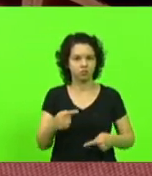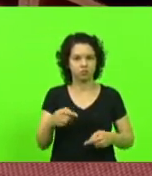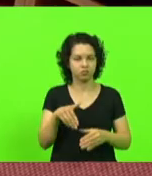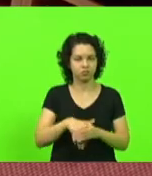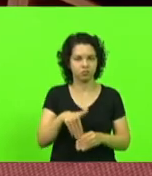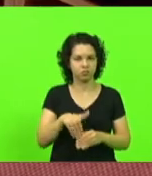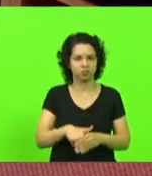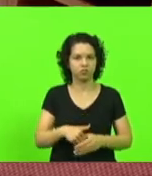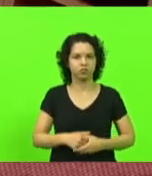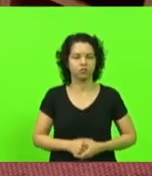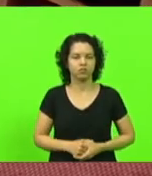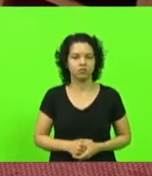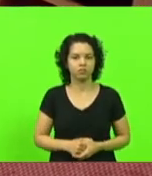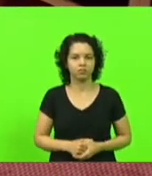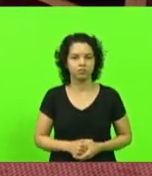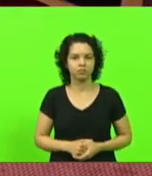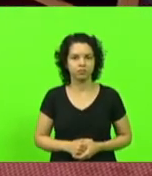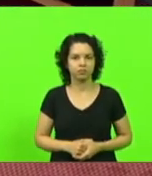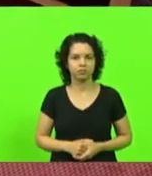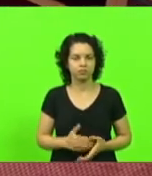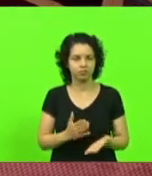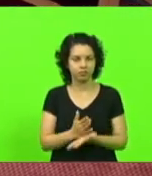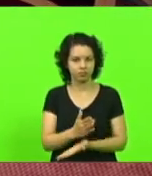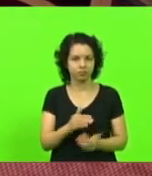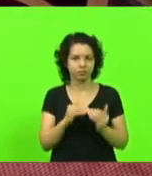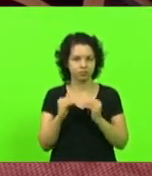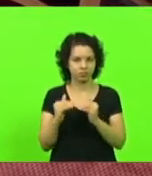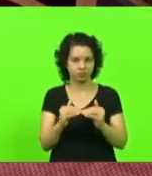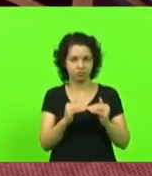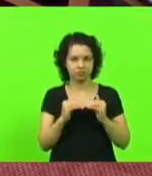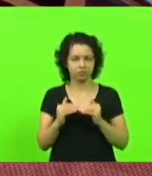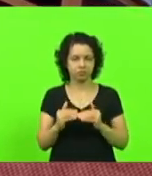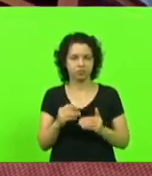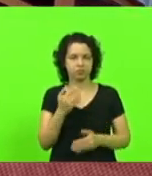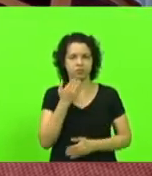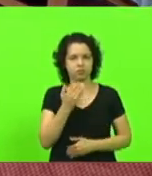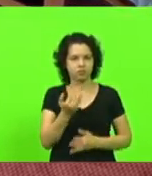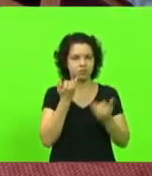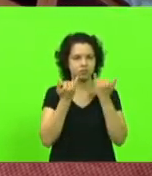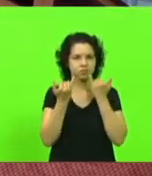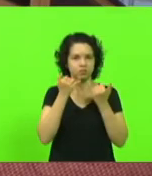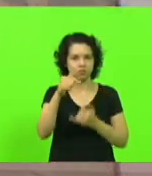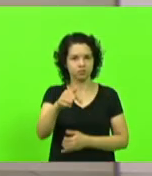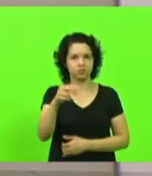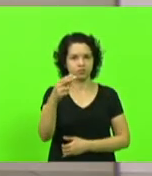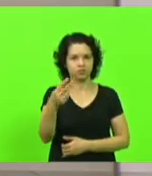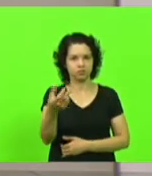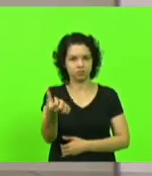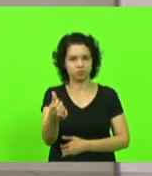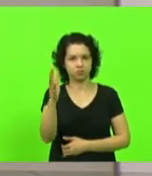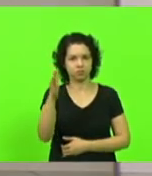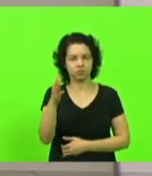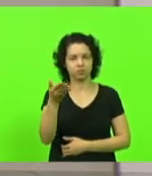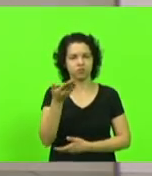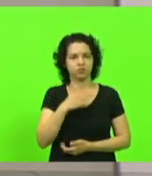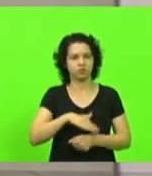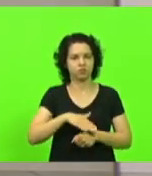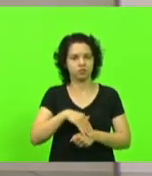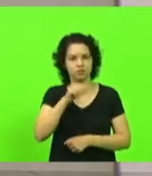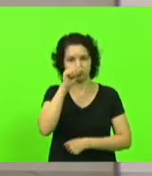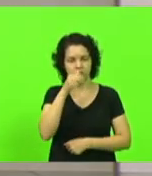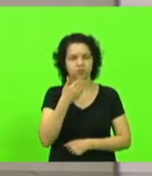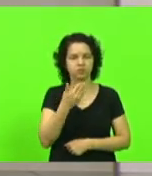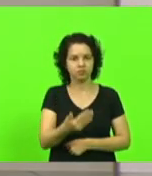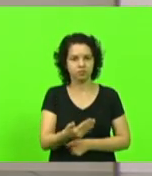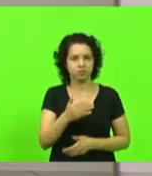aprovam, permaneçam como se encontram. Aprovado por unanimidade. Pedido de informação 726, autor deputado João Amin, solicitando ao secretário de